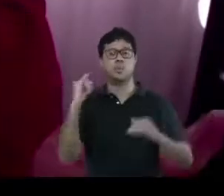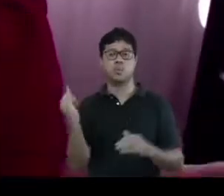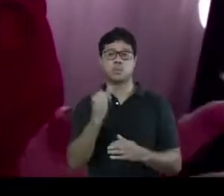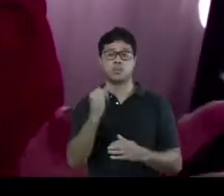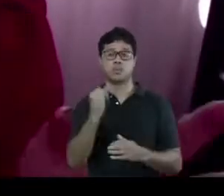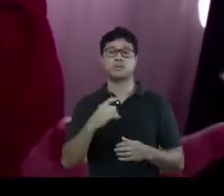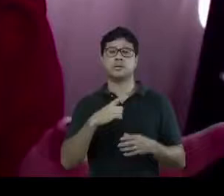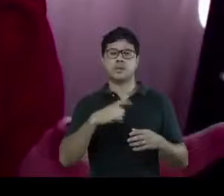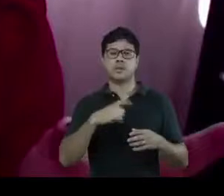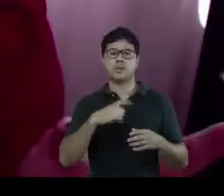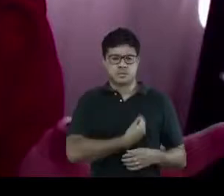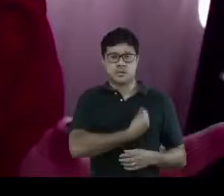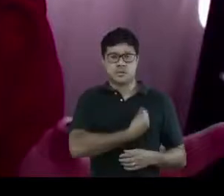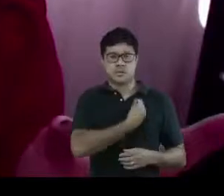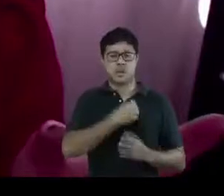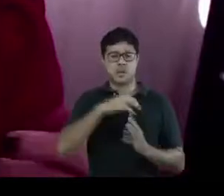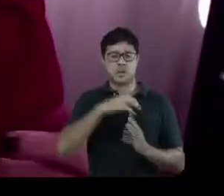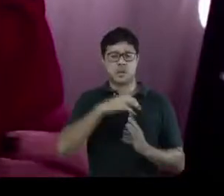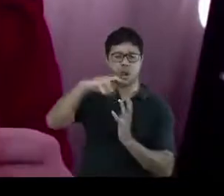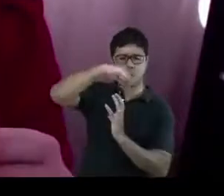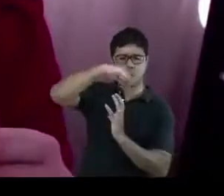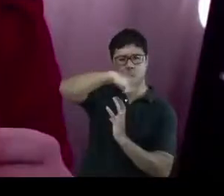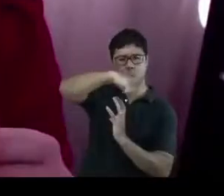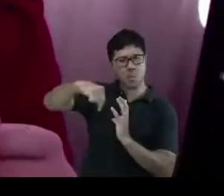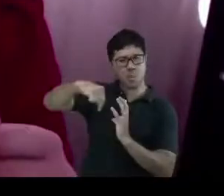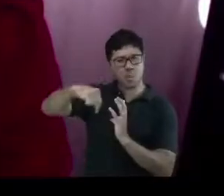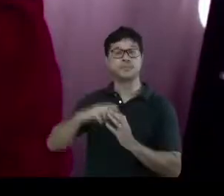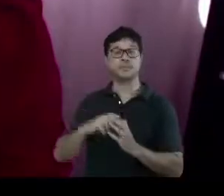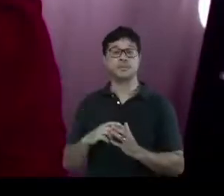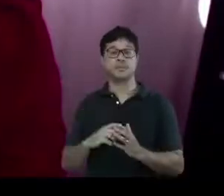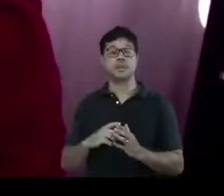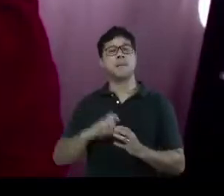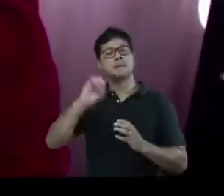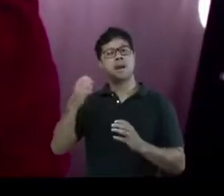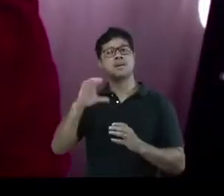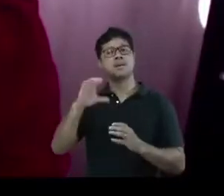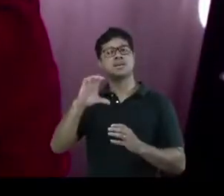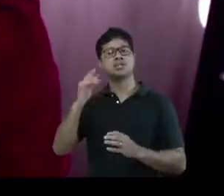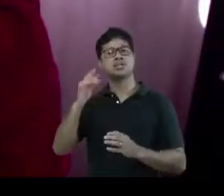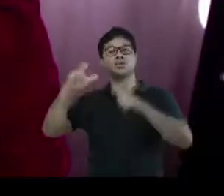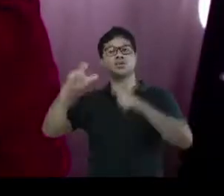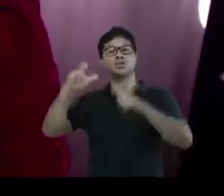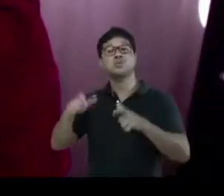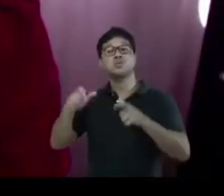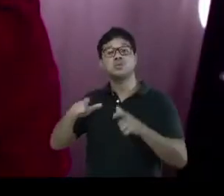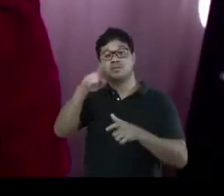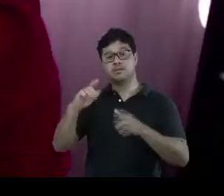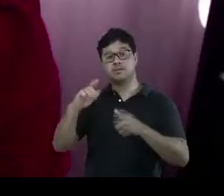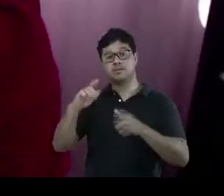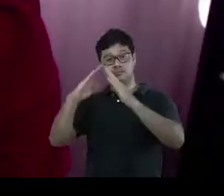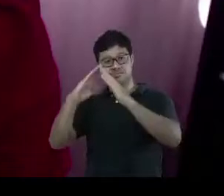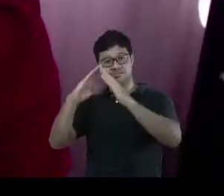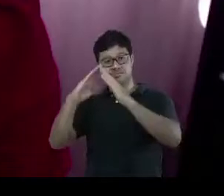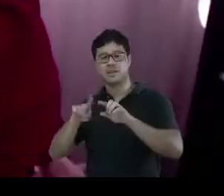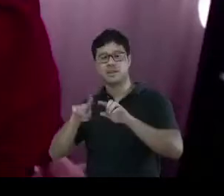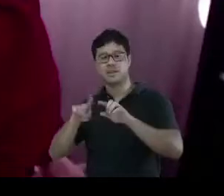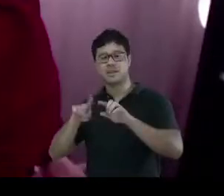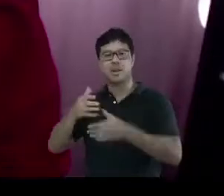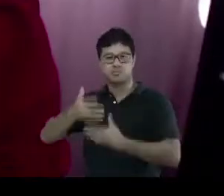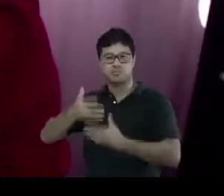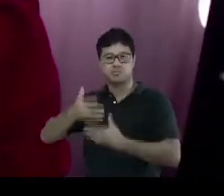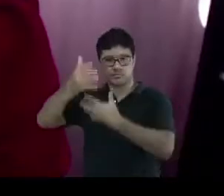Que se reúnem aqui de diversos pontos do planeta, enviem no chat para a gente a localização de vocês nos